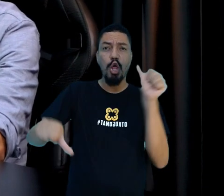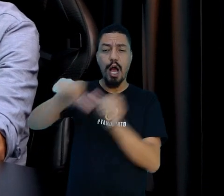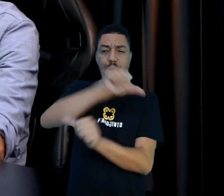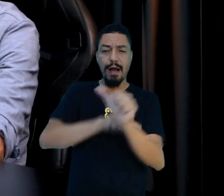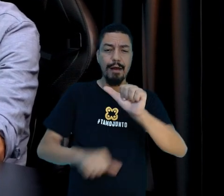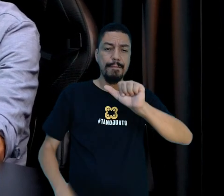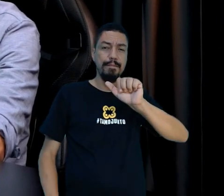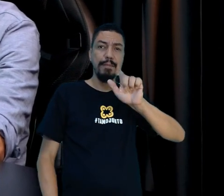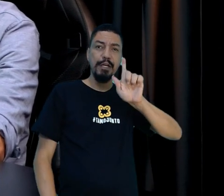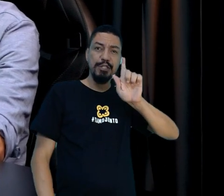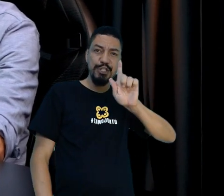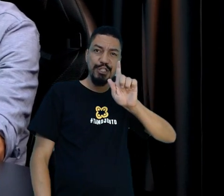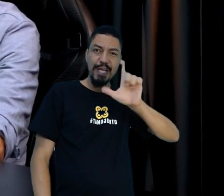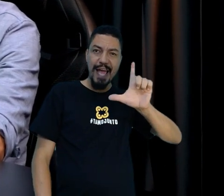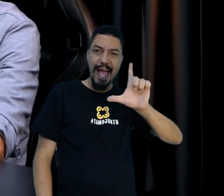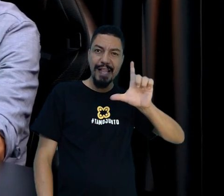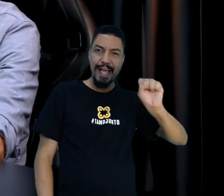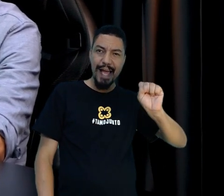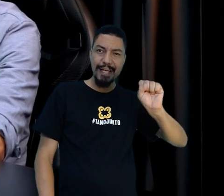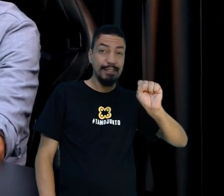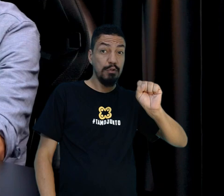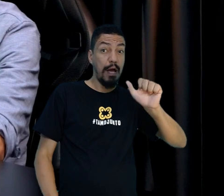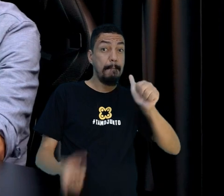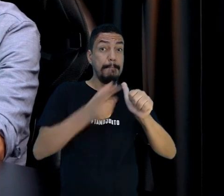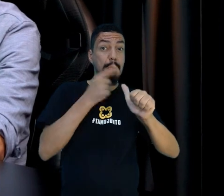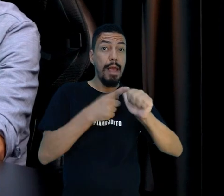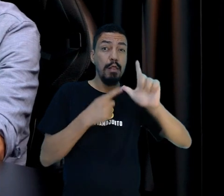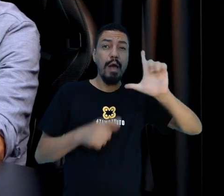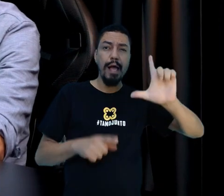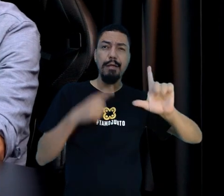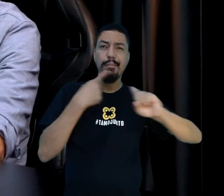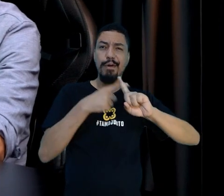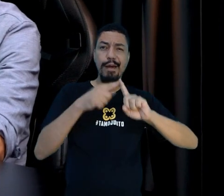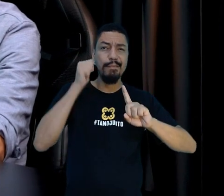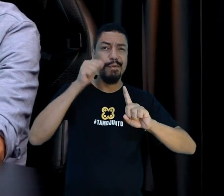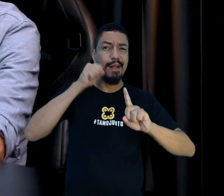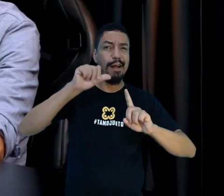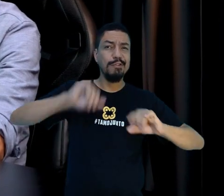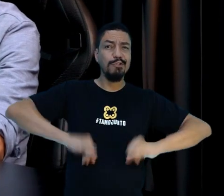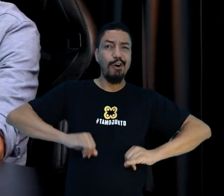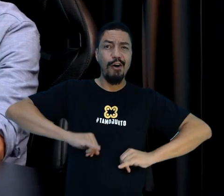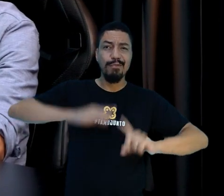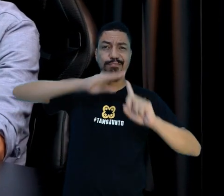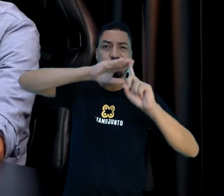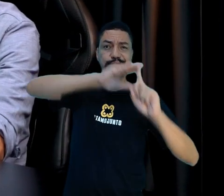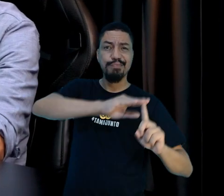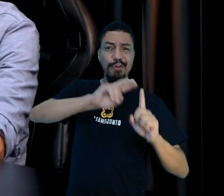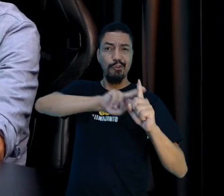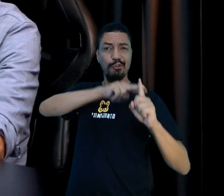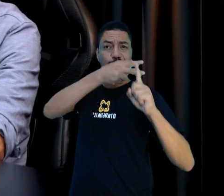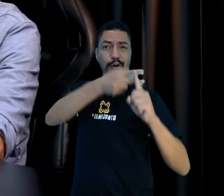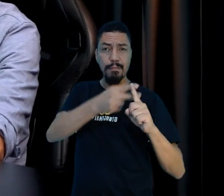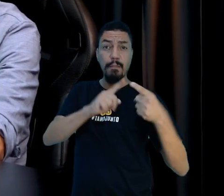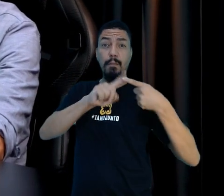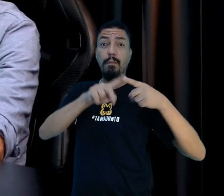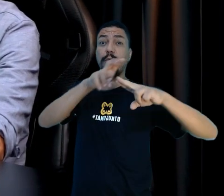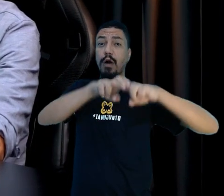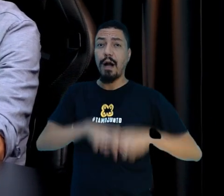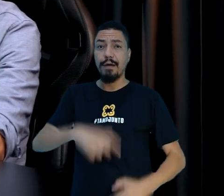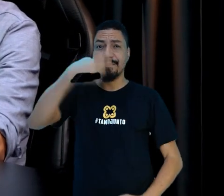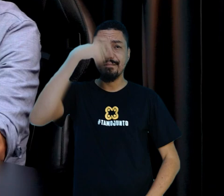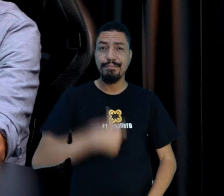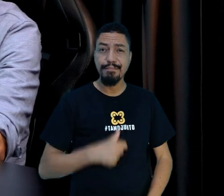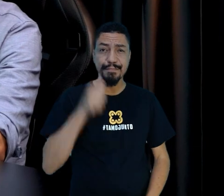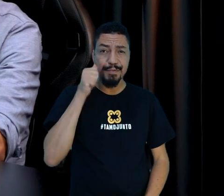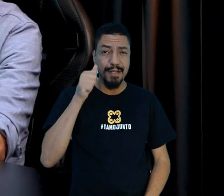geral, são duplamente, nesse caso, né, são duplamente discriminadas, por serem mulheres e por serem lésbicas.